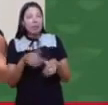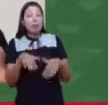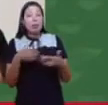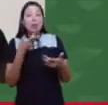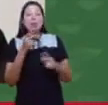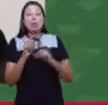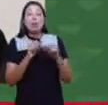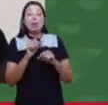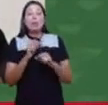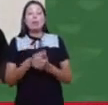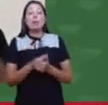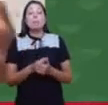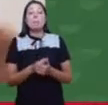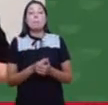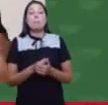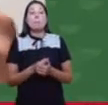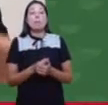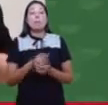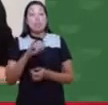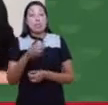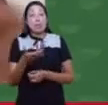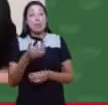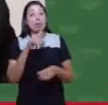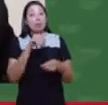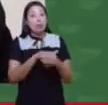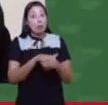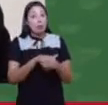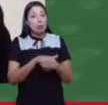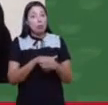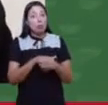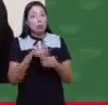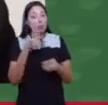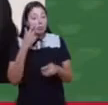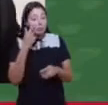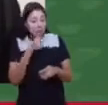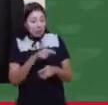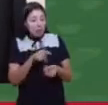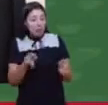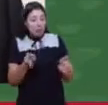se fala que se quer um voto auditável é aquilo que a pessoa vê,